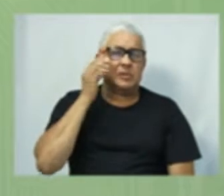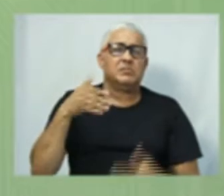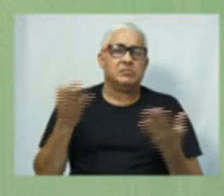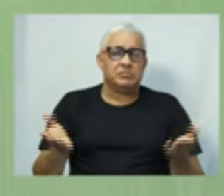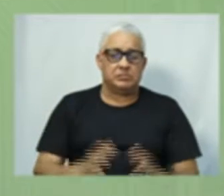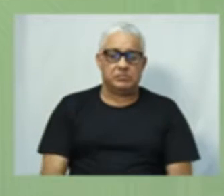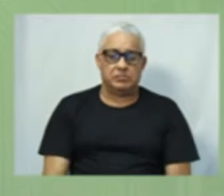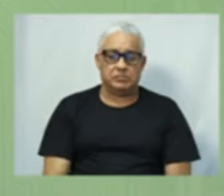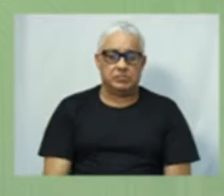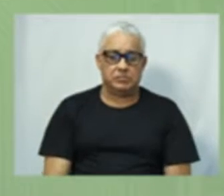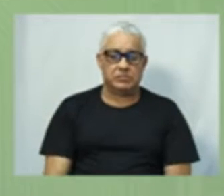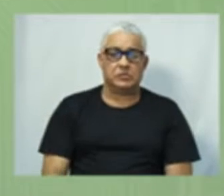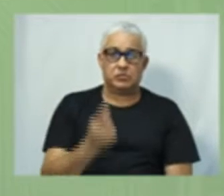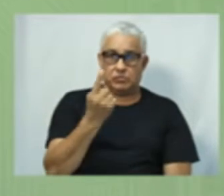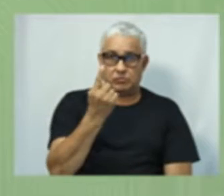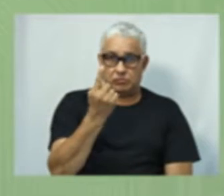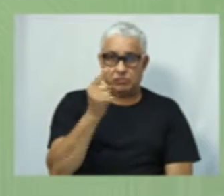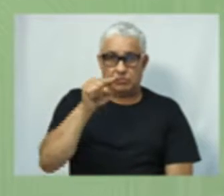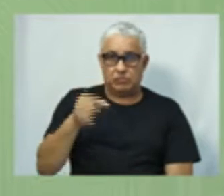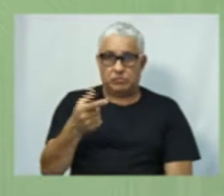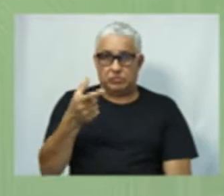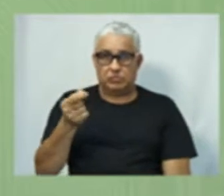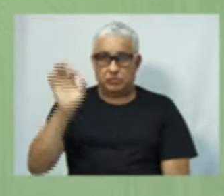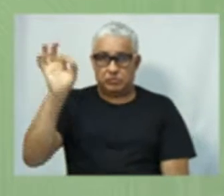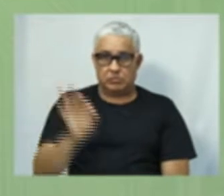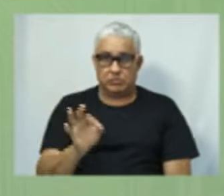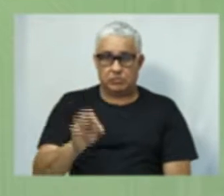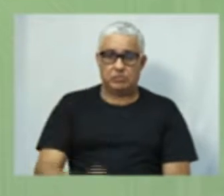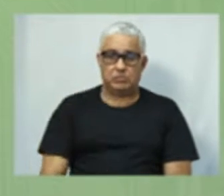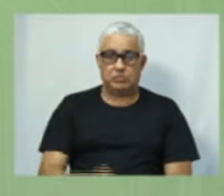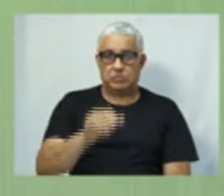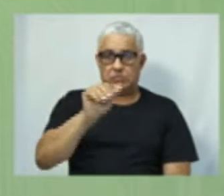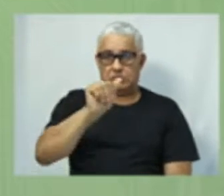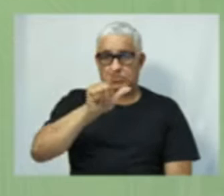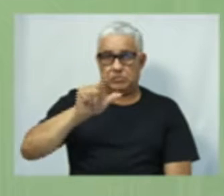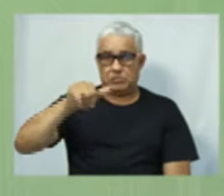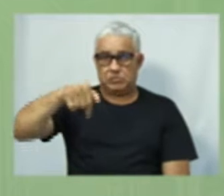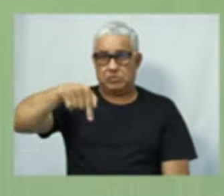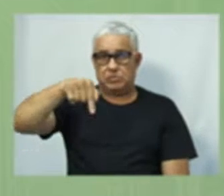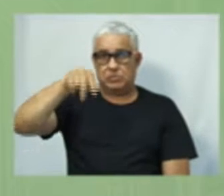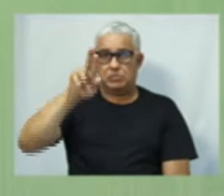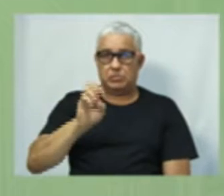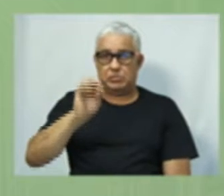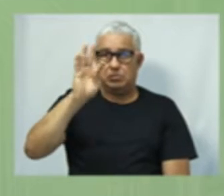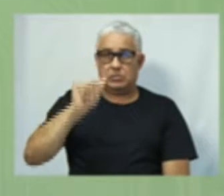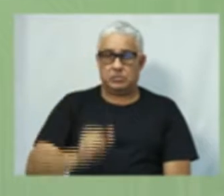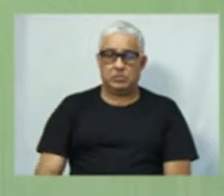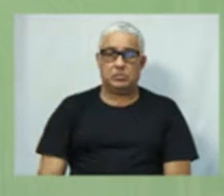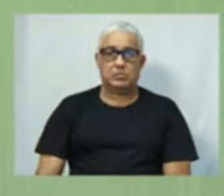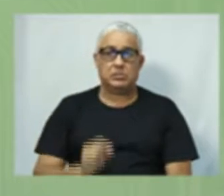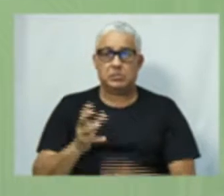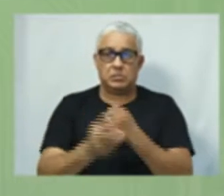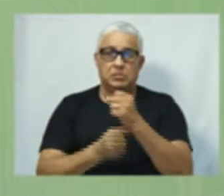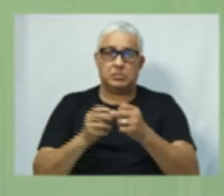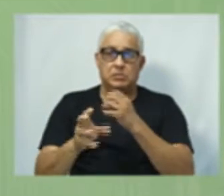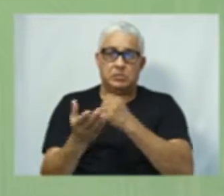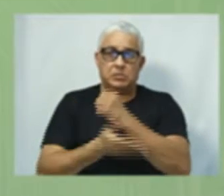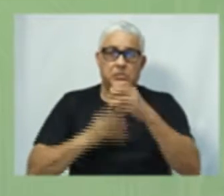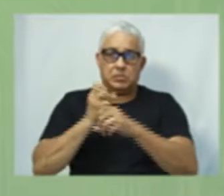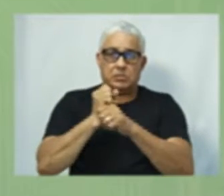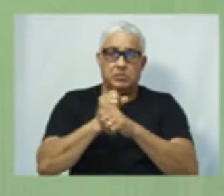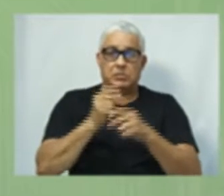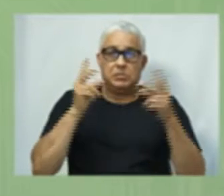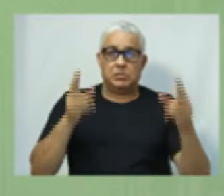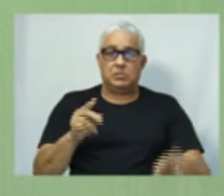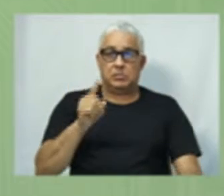fácil? 1,20. Então, a alíquota a ser cobrada, a base de cálculo vezes a alíquota, é igual a 1,20